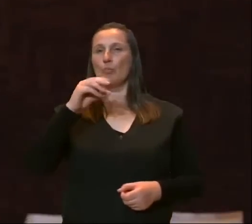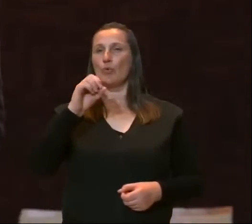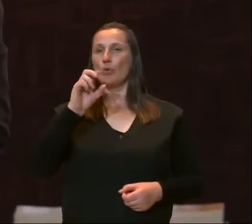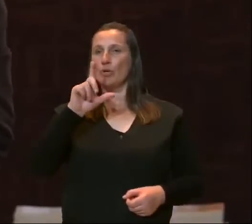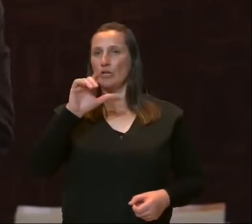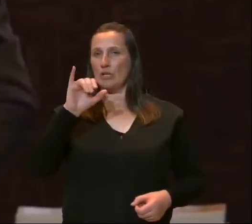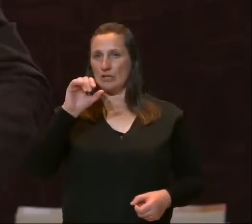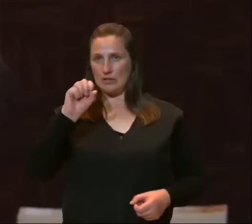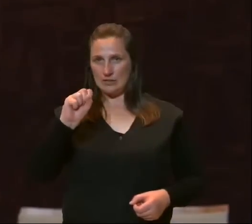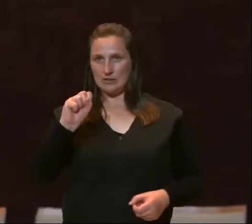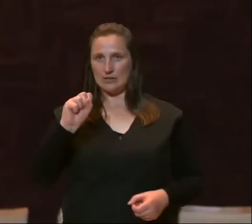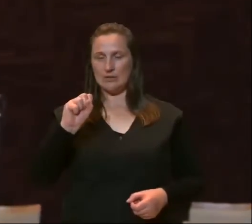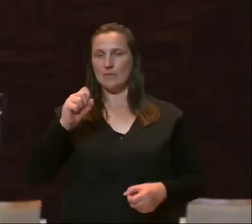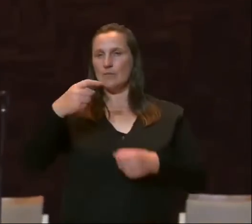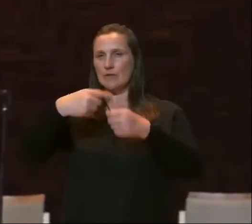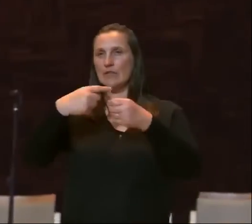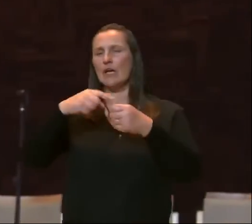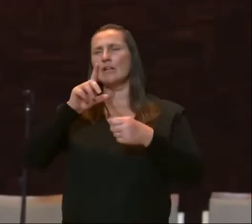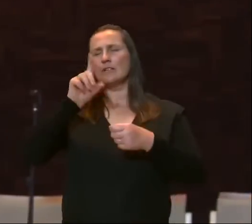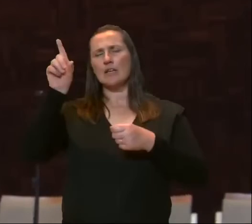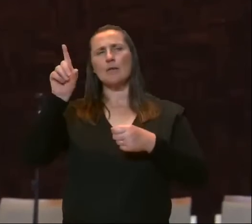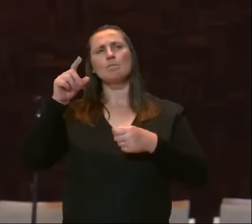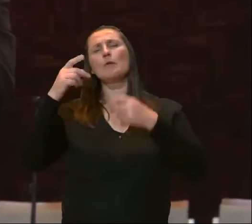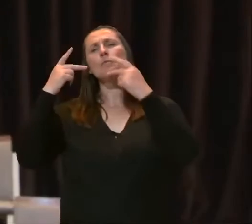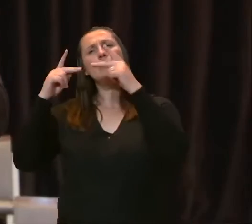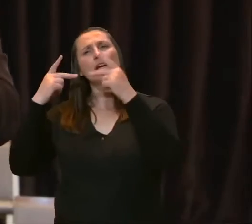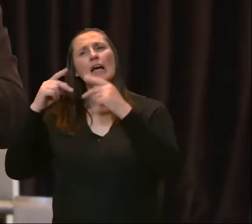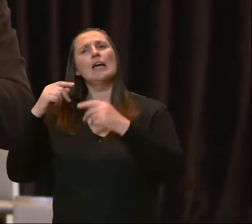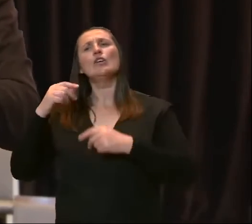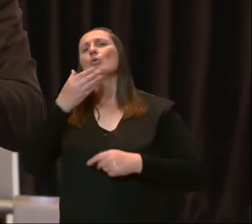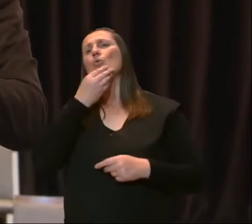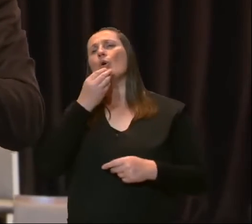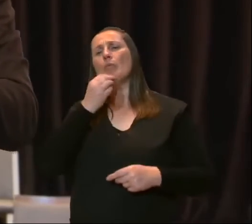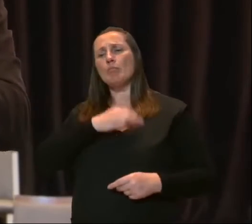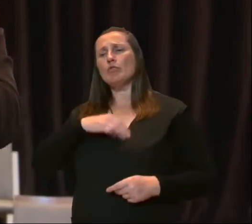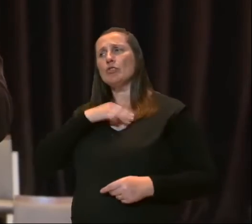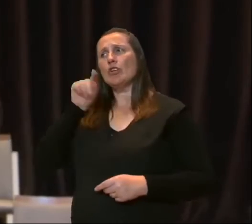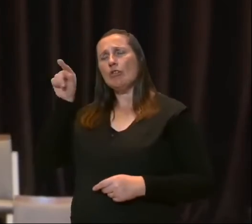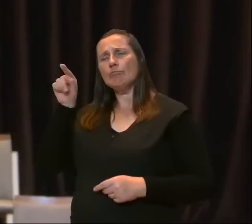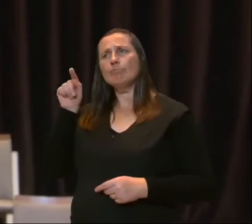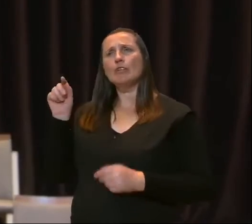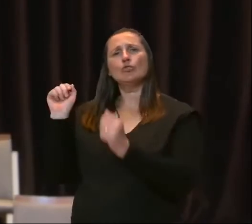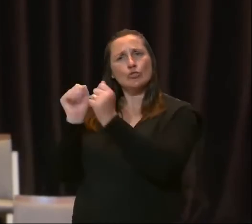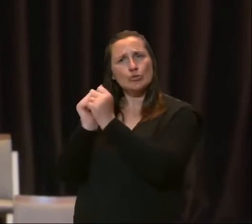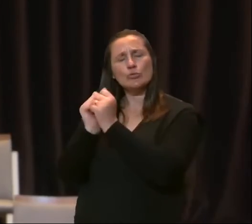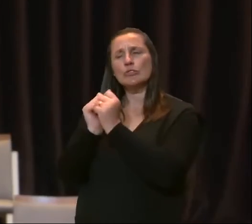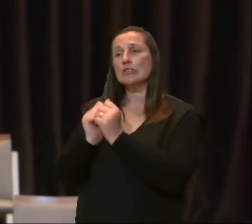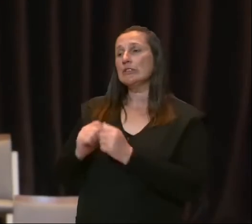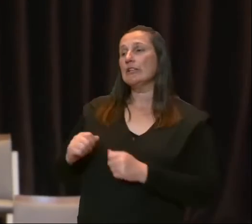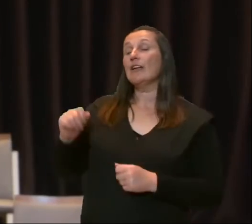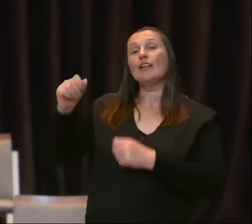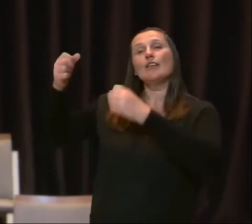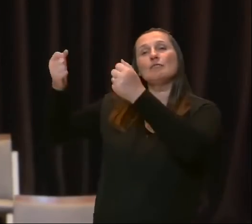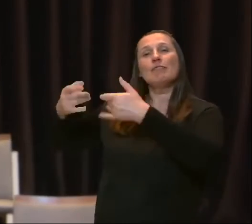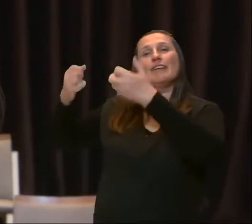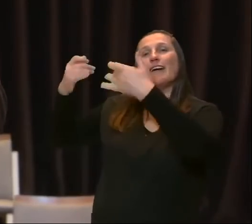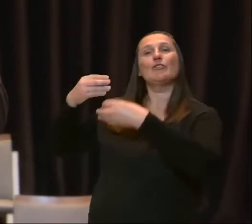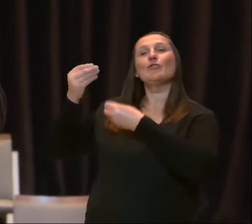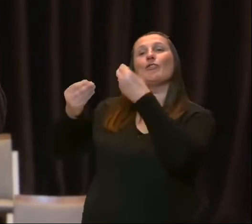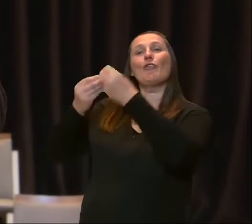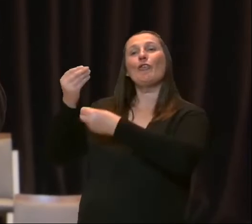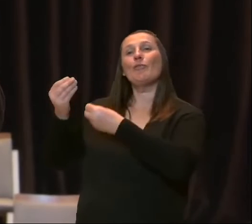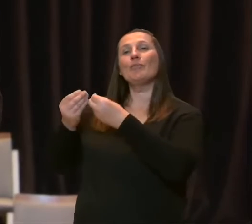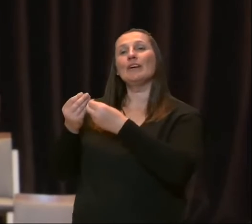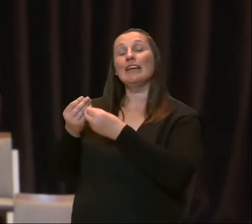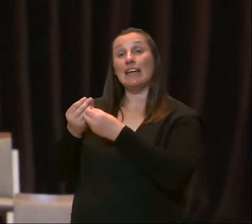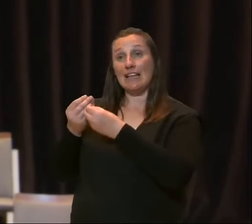lá, e ele foi contando a história de como ele foi parar lá. E achei tão bonito. Um dia ele estava no telhado, ele